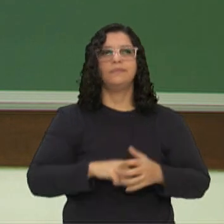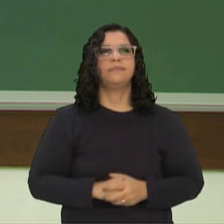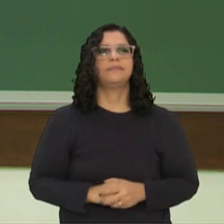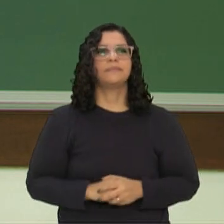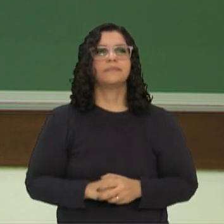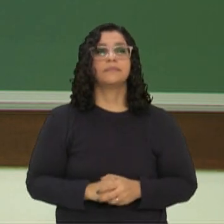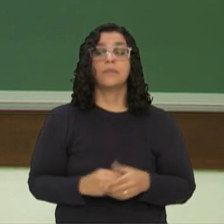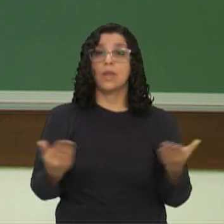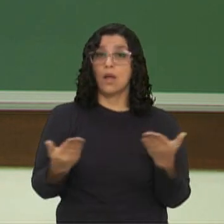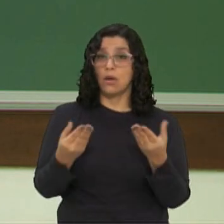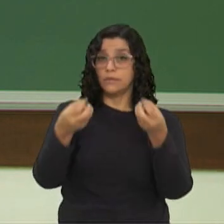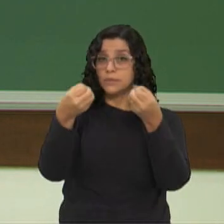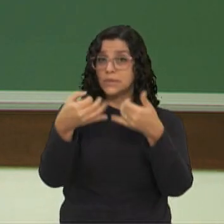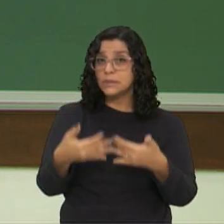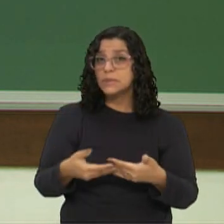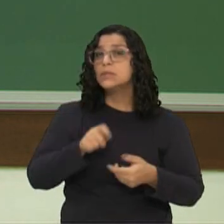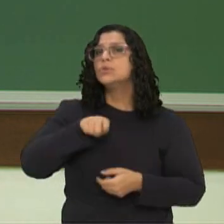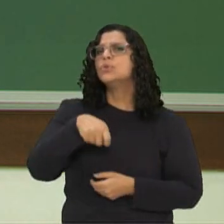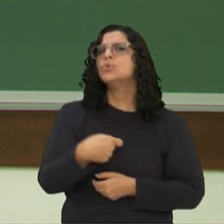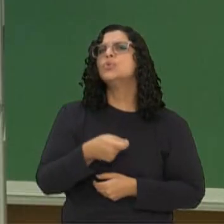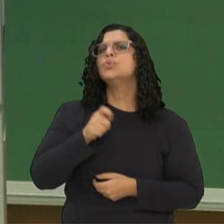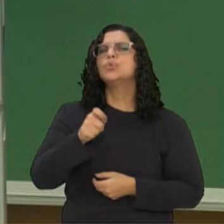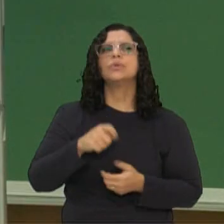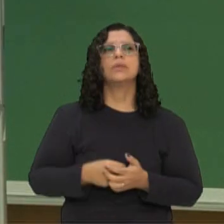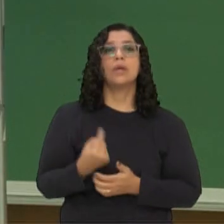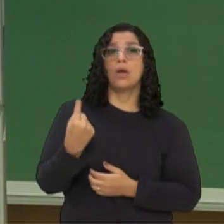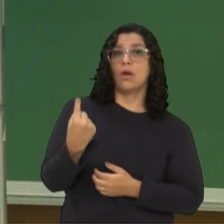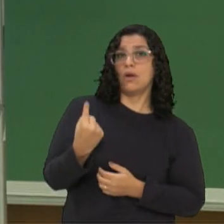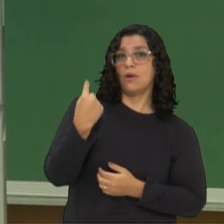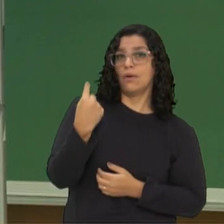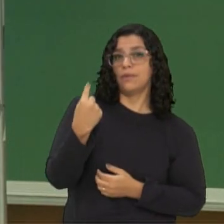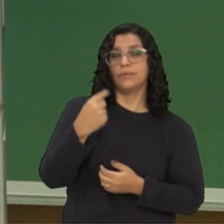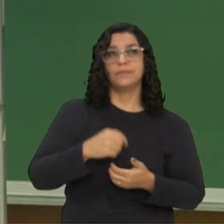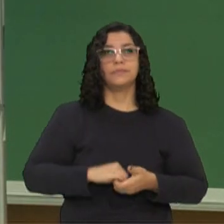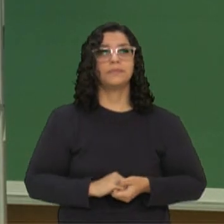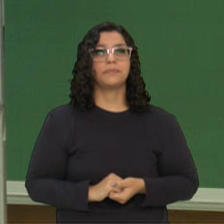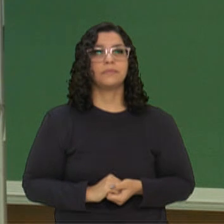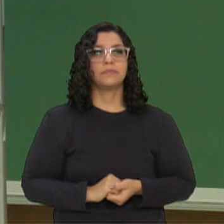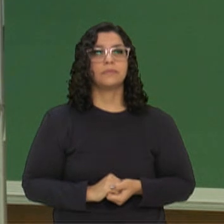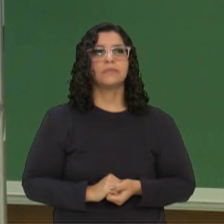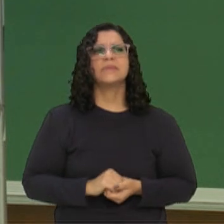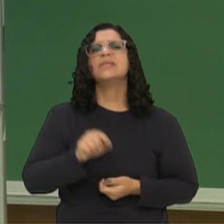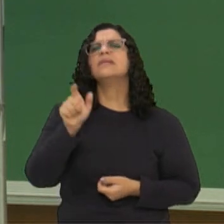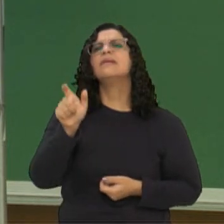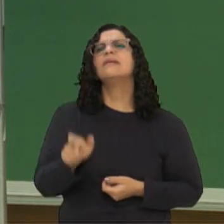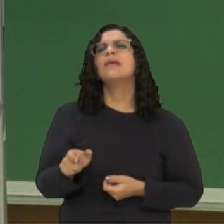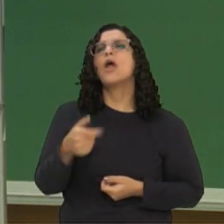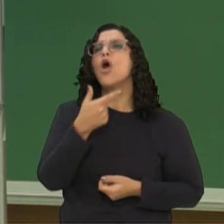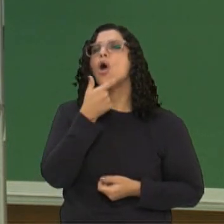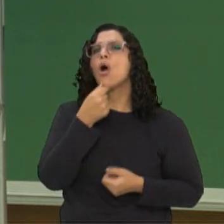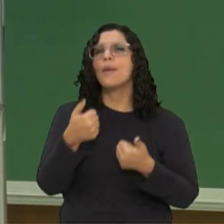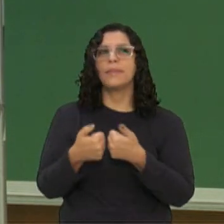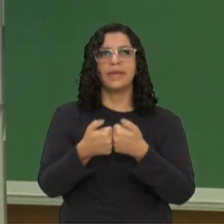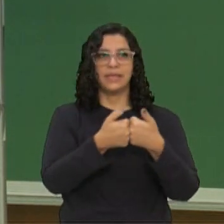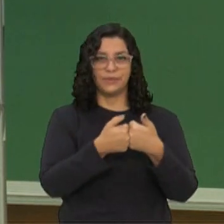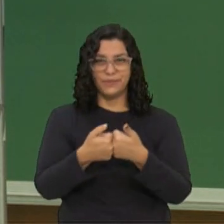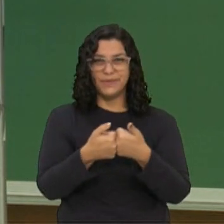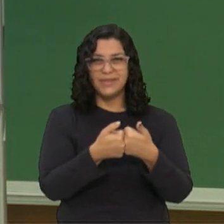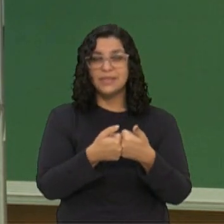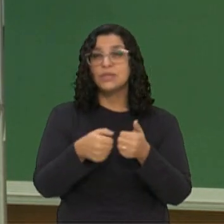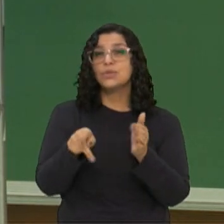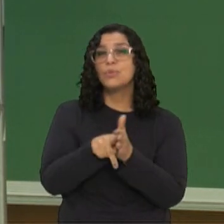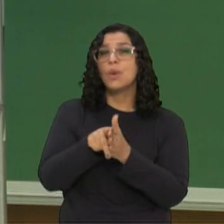Aí, nós vamos comentar aqui, pessoal, a respeito desse outro físico dinamarquês